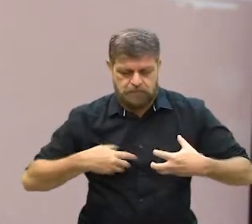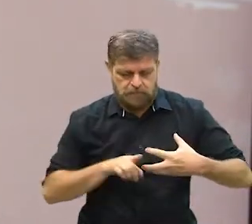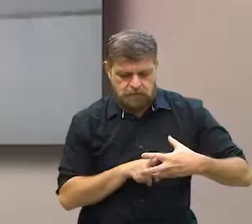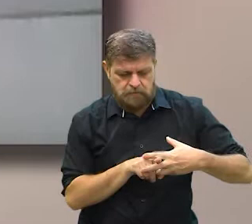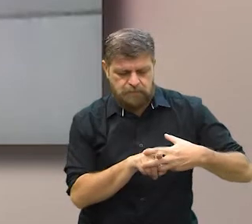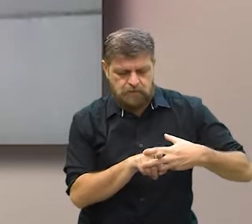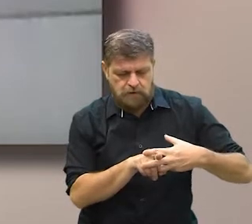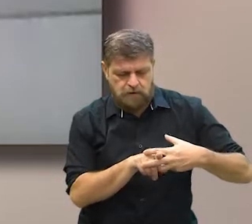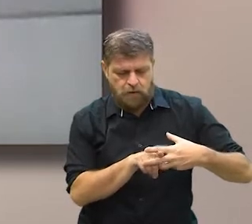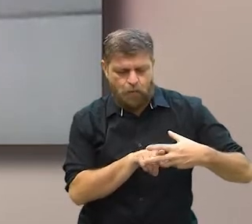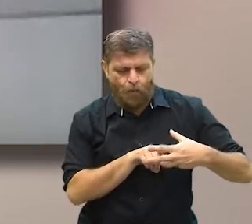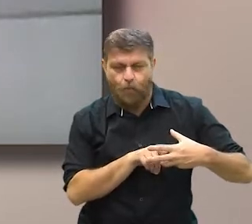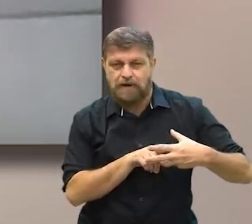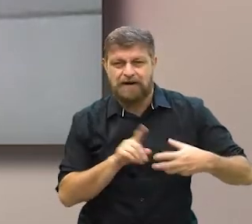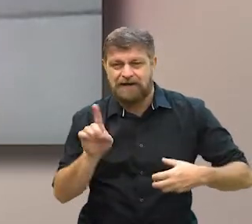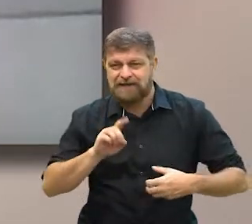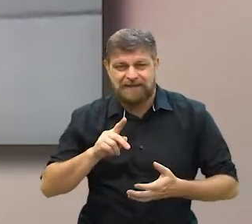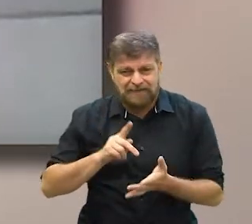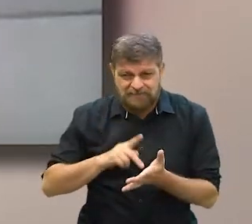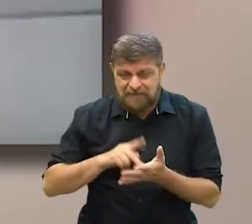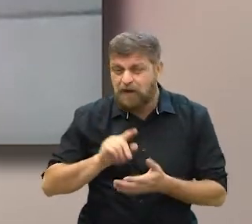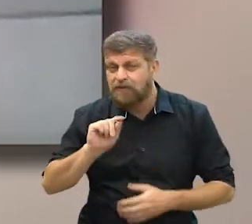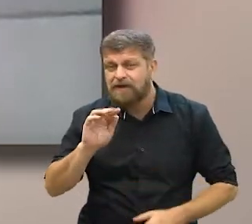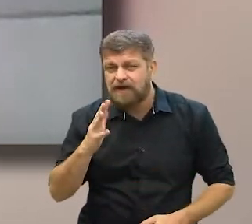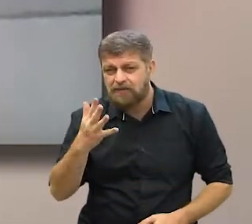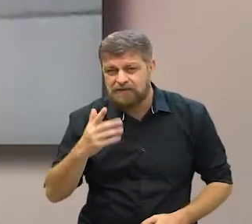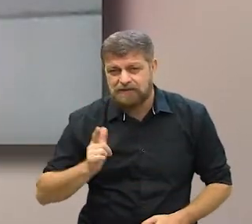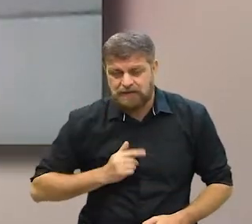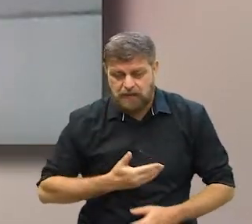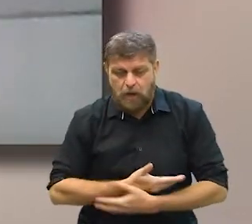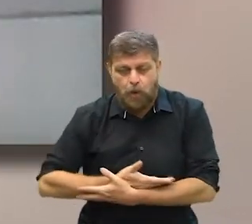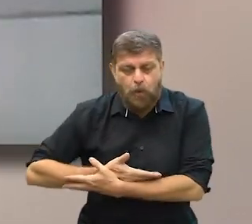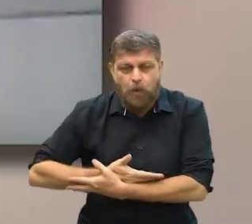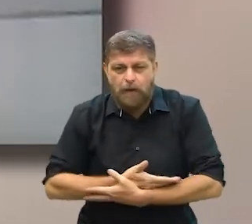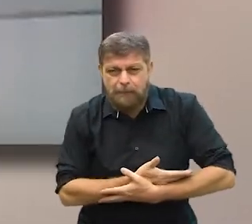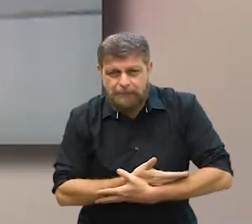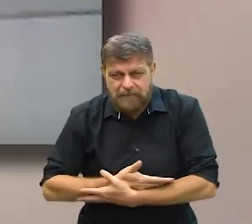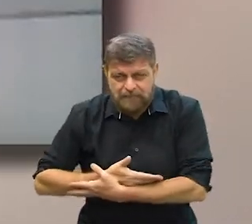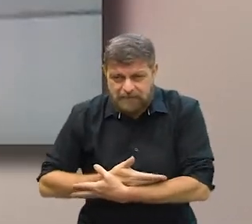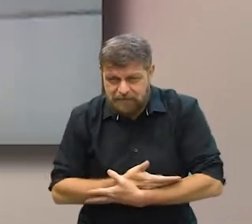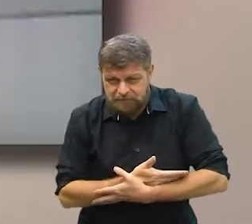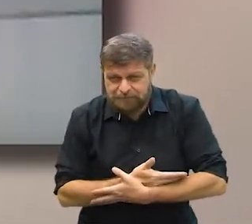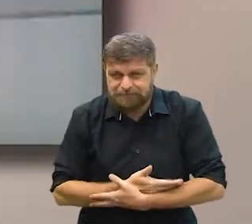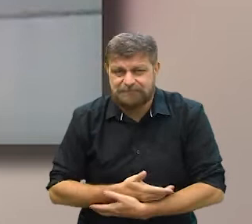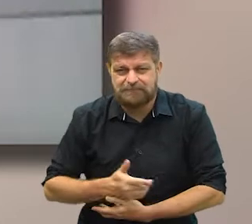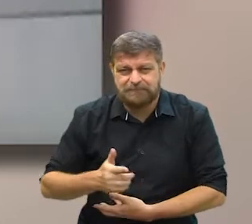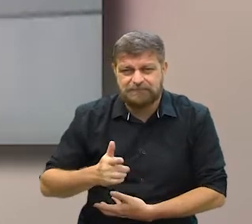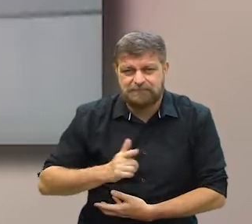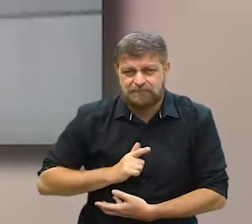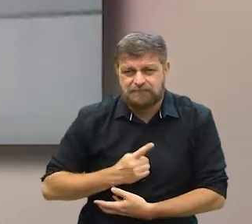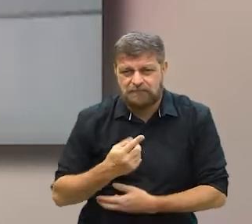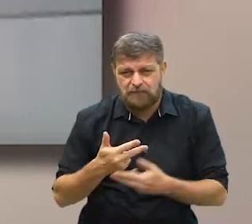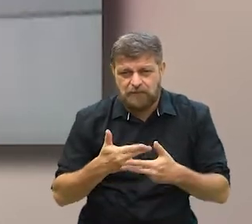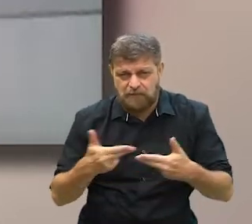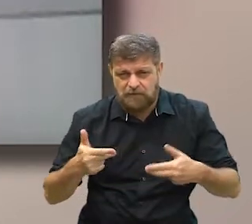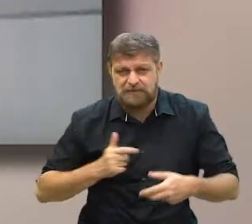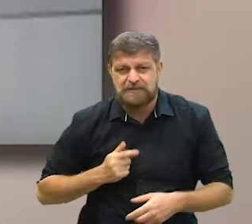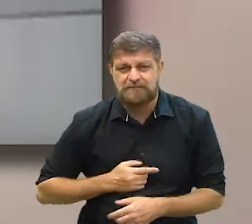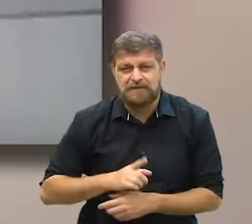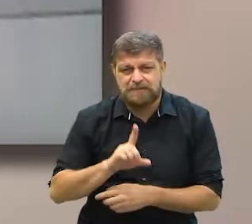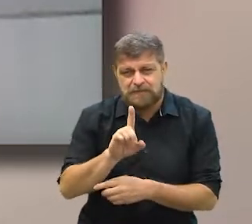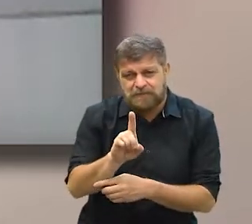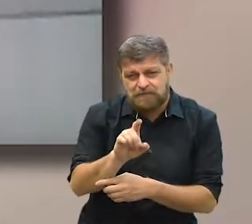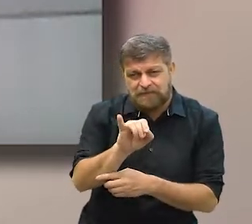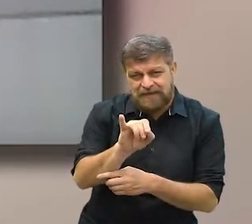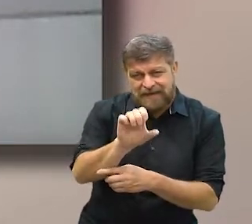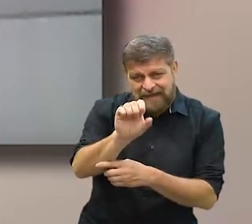mito? Não, tem bico que não é, na verdade, não é o bico, né? É o bebê.